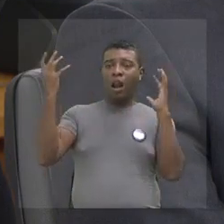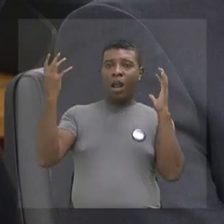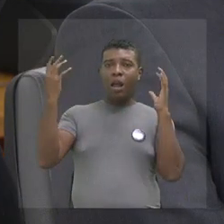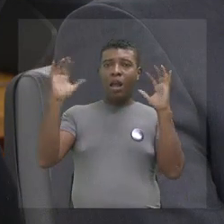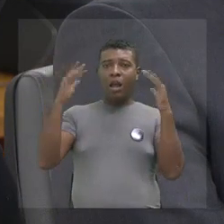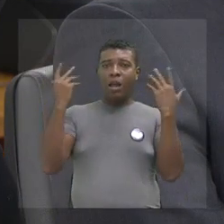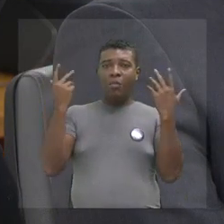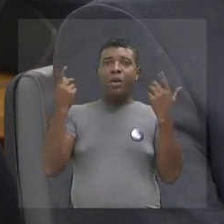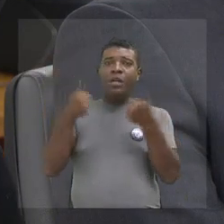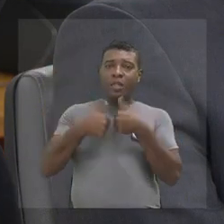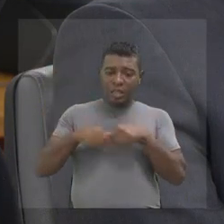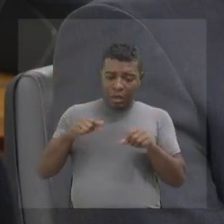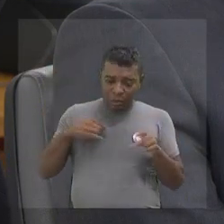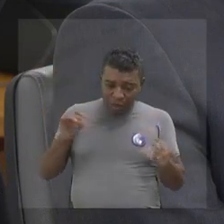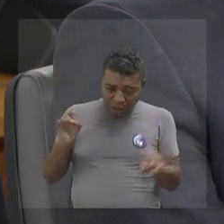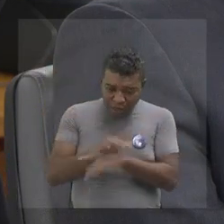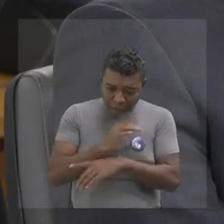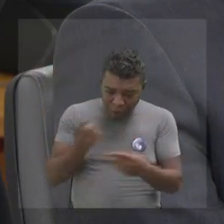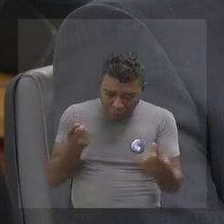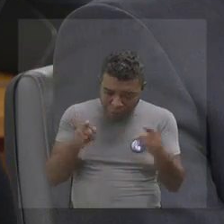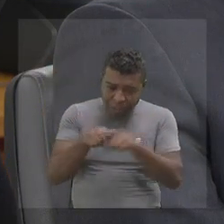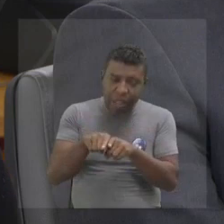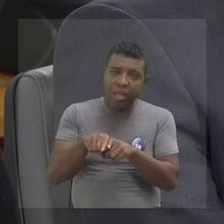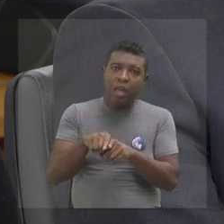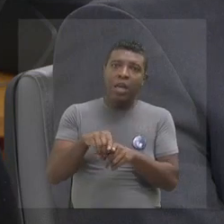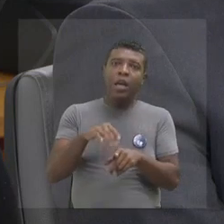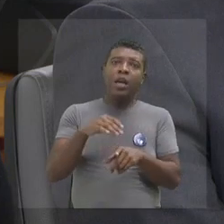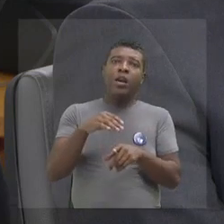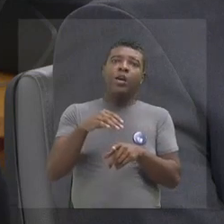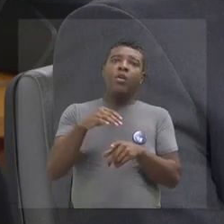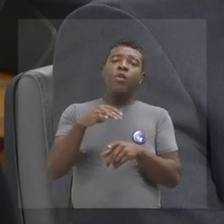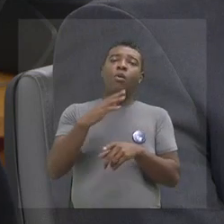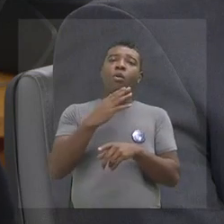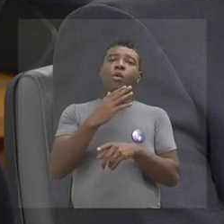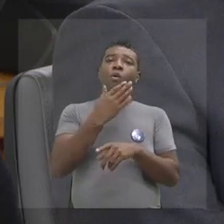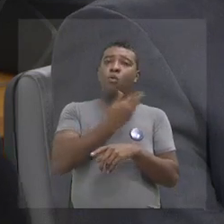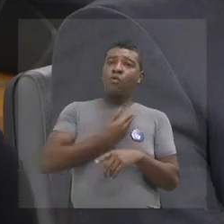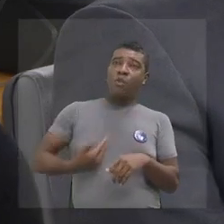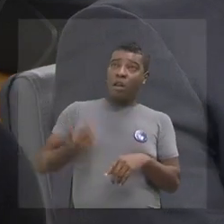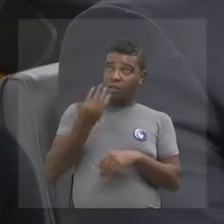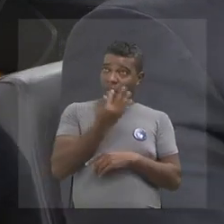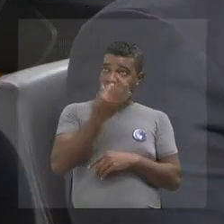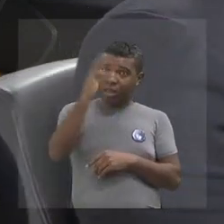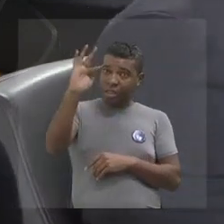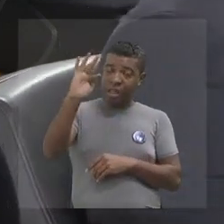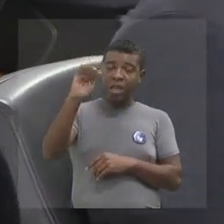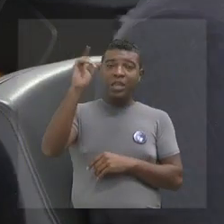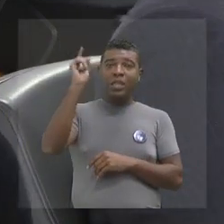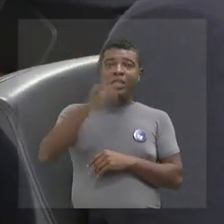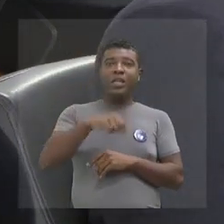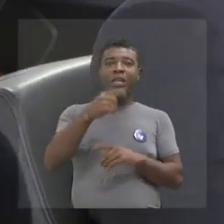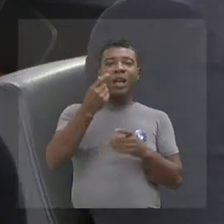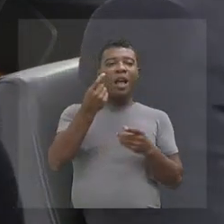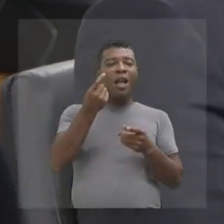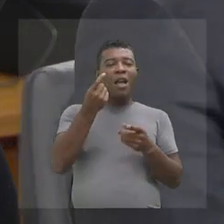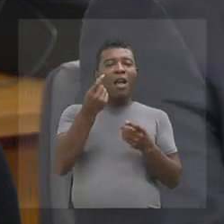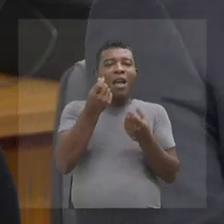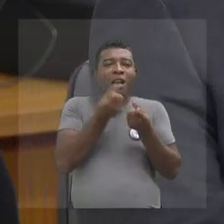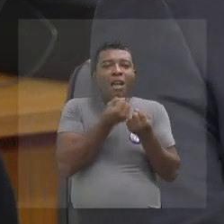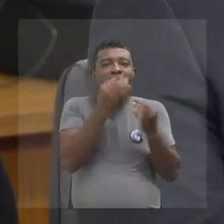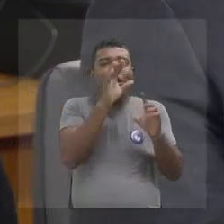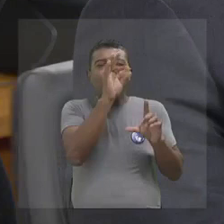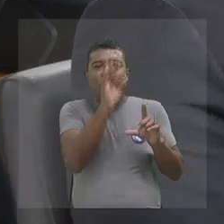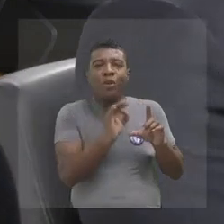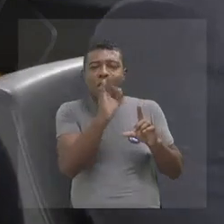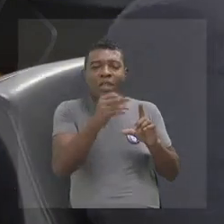estamos fechando uma parceria agora com o governo francês e a partir do índice Mineiro de vulnerabilidade é a mudanças climáticas e